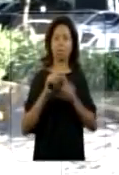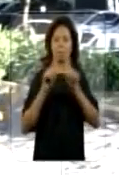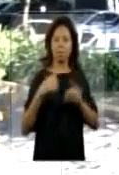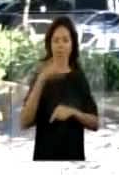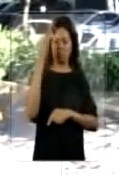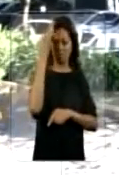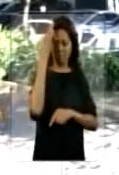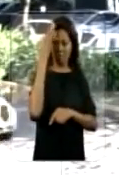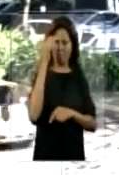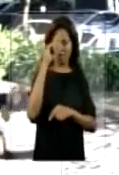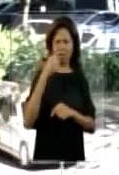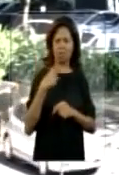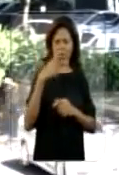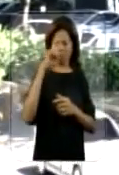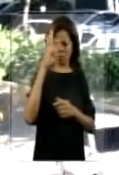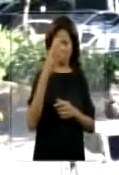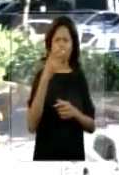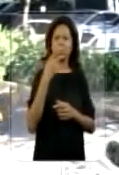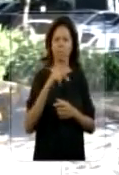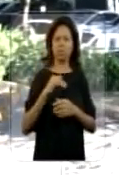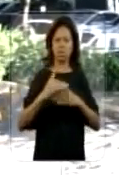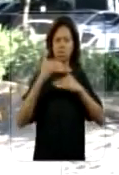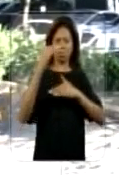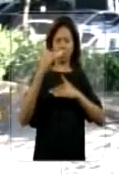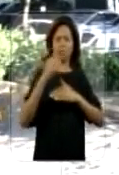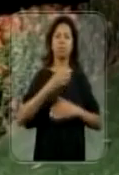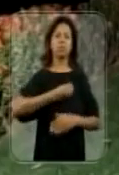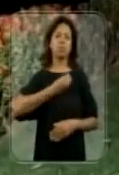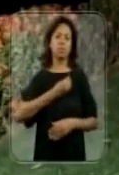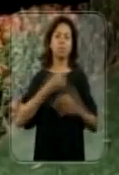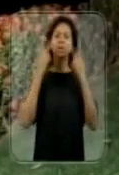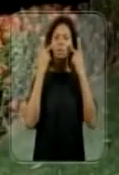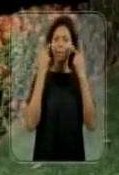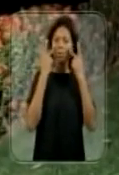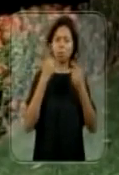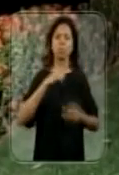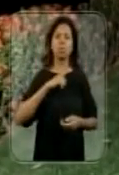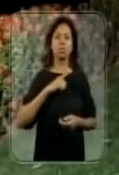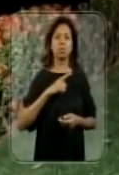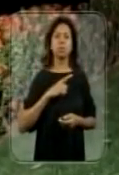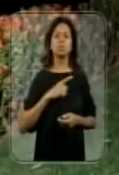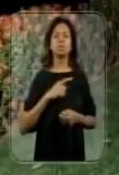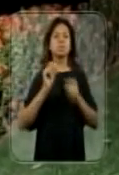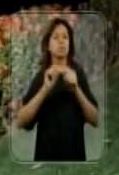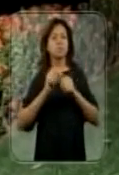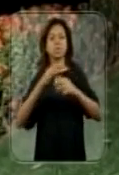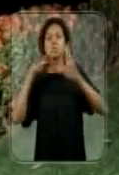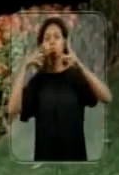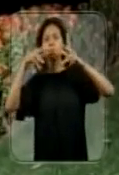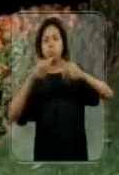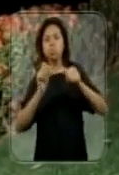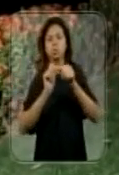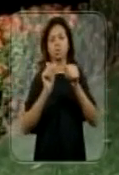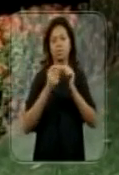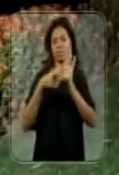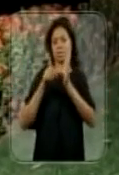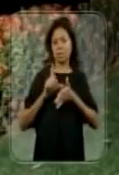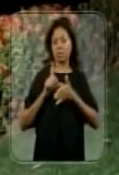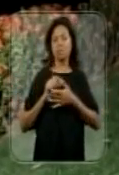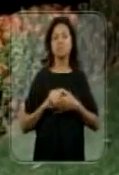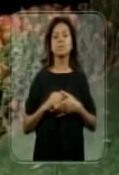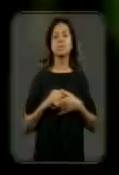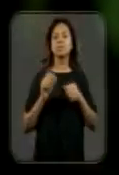se você tiver fé e determinação, você consegue superar isso tranquilo. Você vai viver uma vida normal, você vai fazer tudo o que você